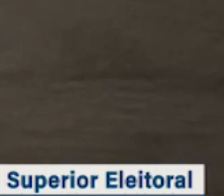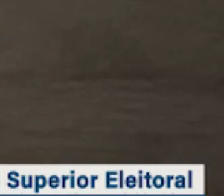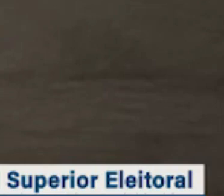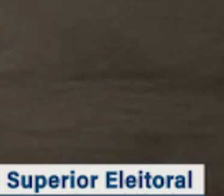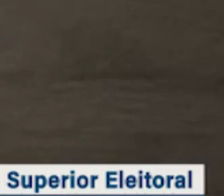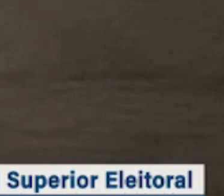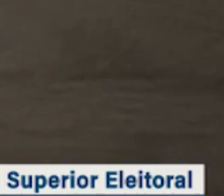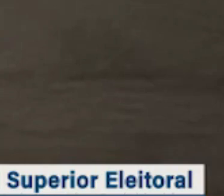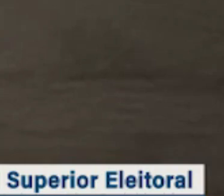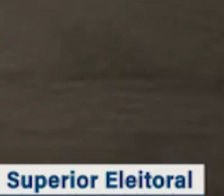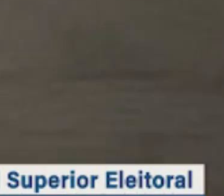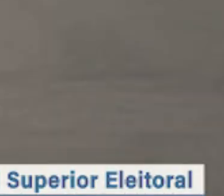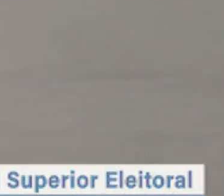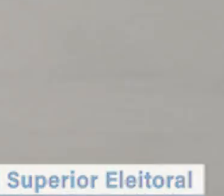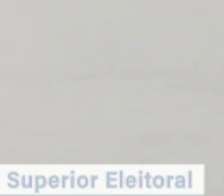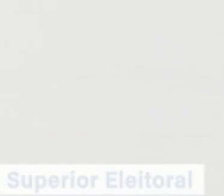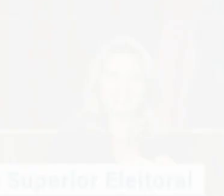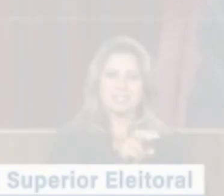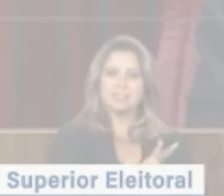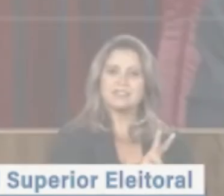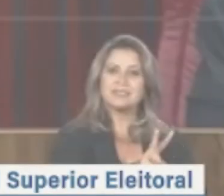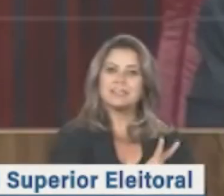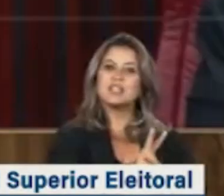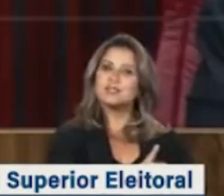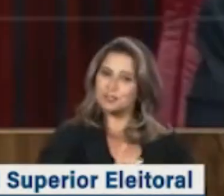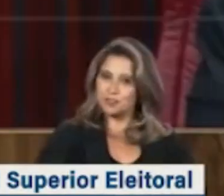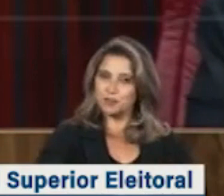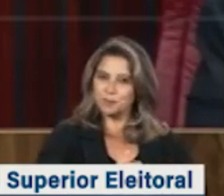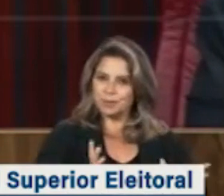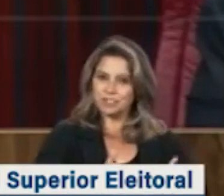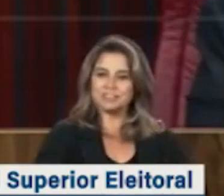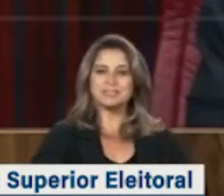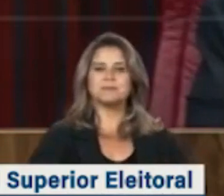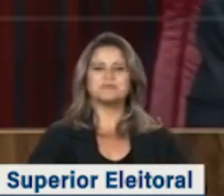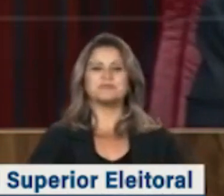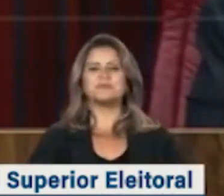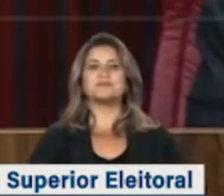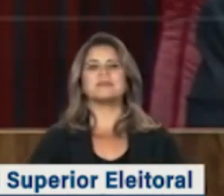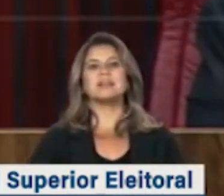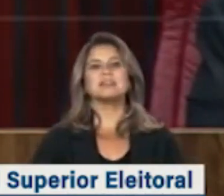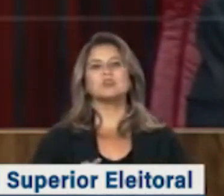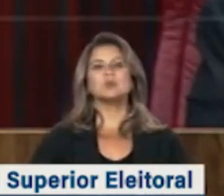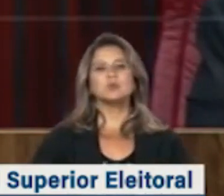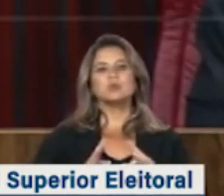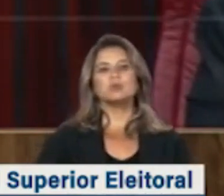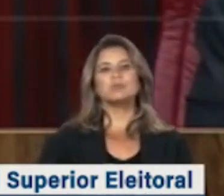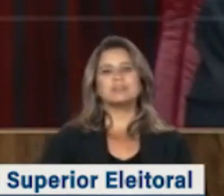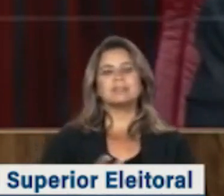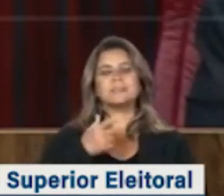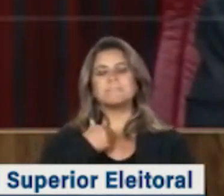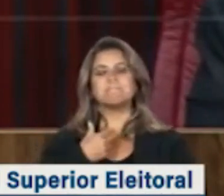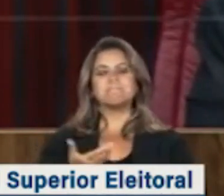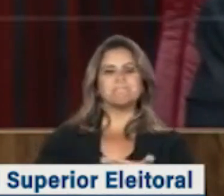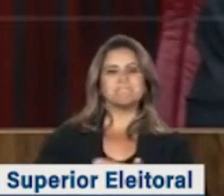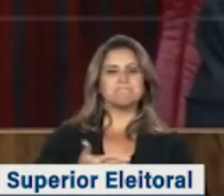a maturidade institucional de nosso país. A defesa da democracia e das instituições é